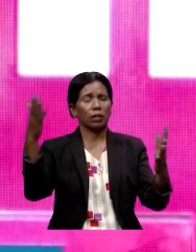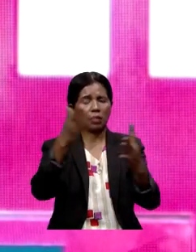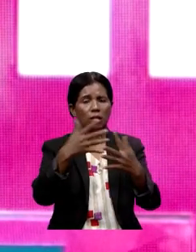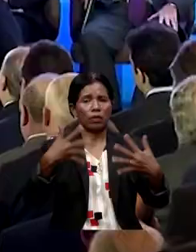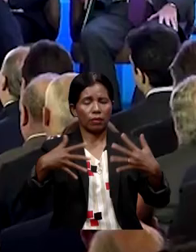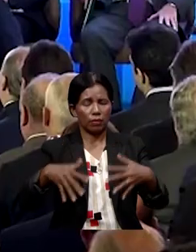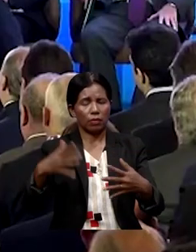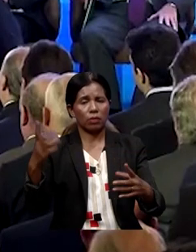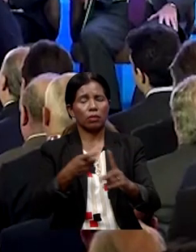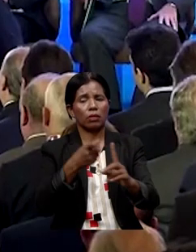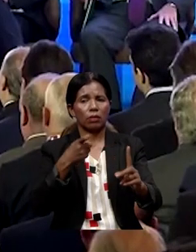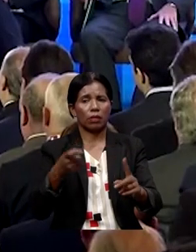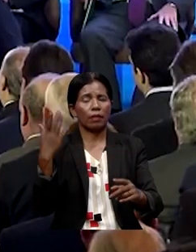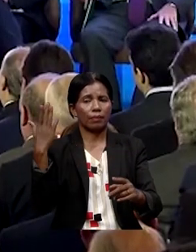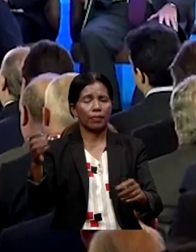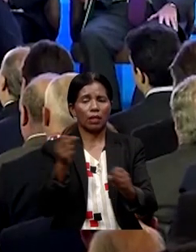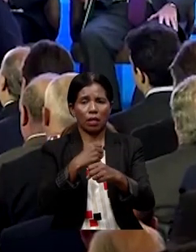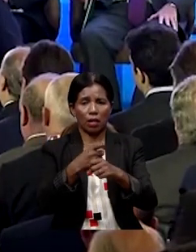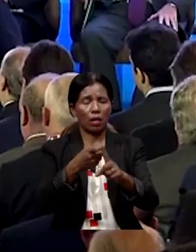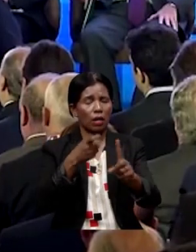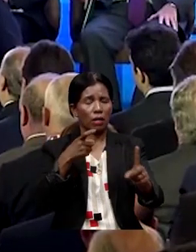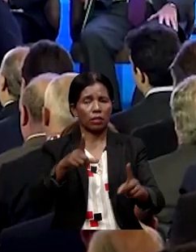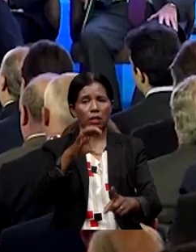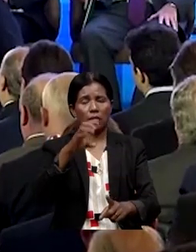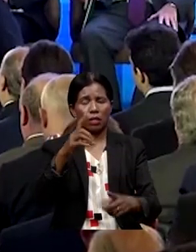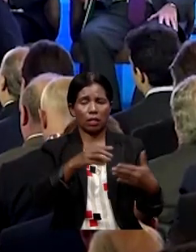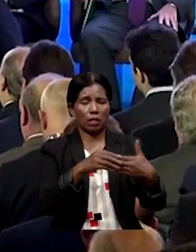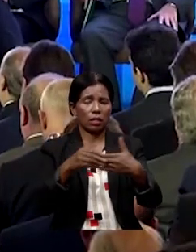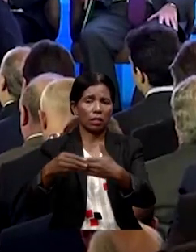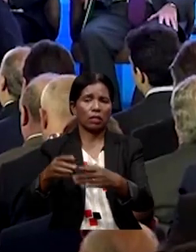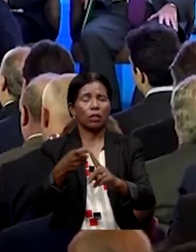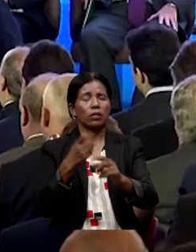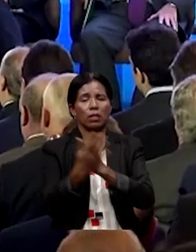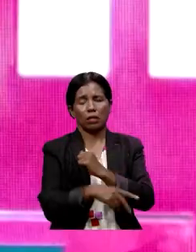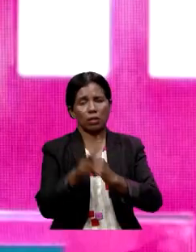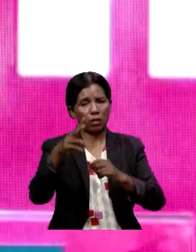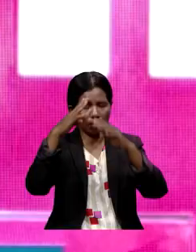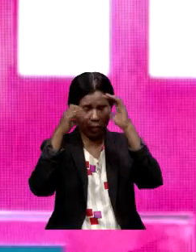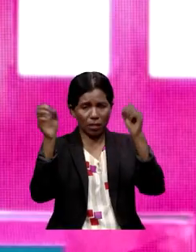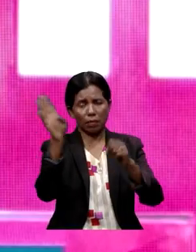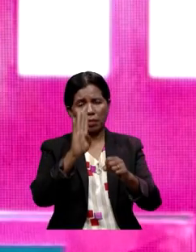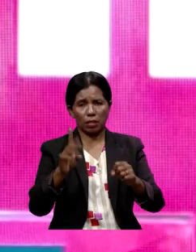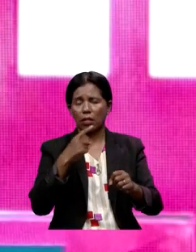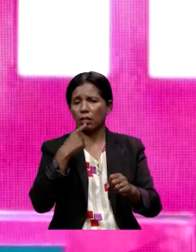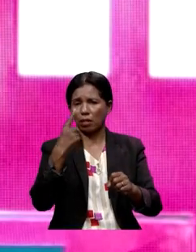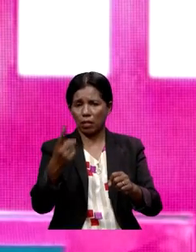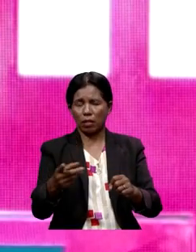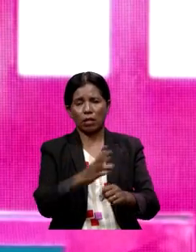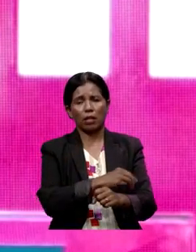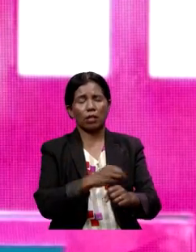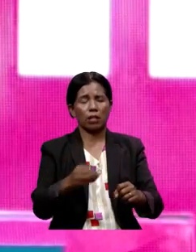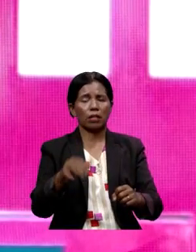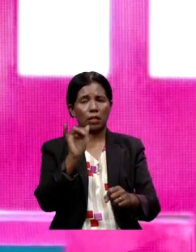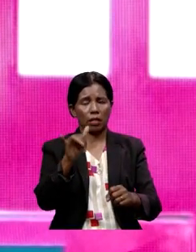pessoas inocentes. E evento no Behalau, o líder empresarial Ciro Husina São Ruanê, presidente brasileiro até demos, eventual